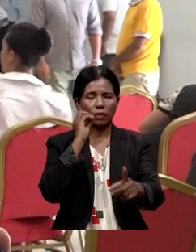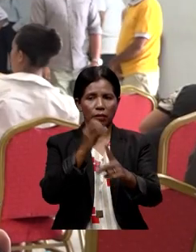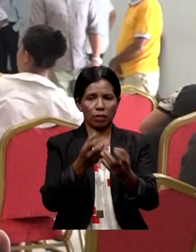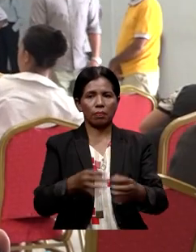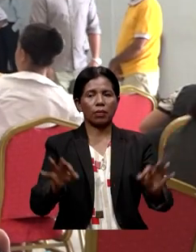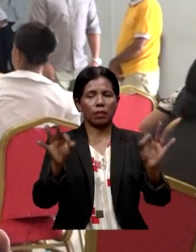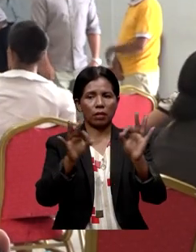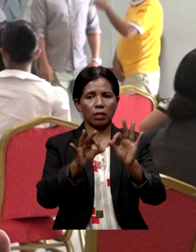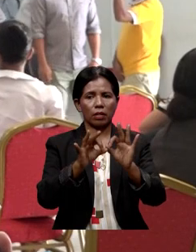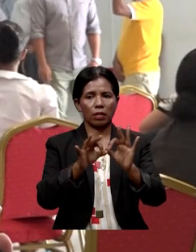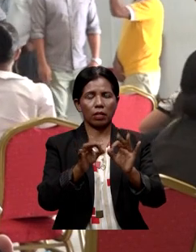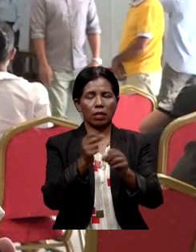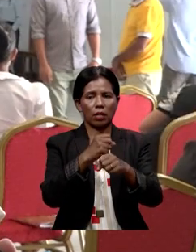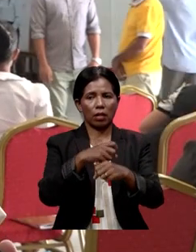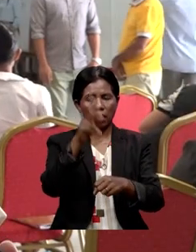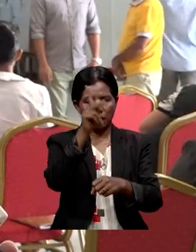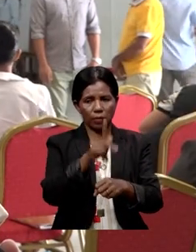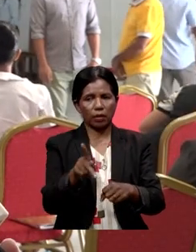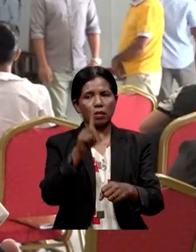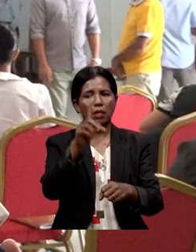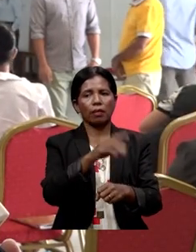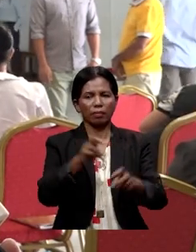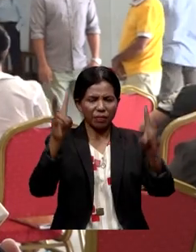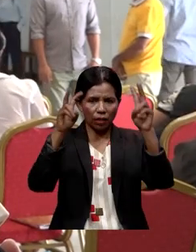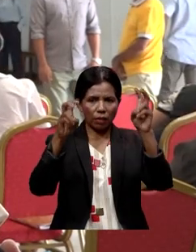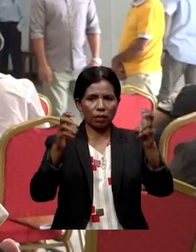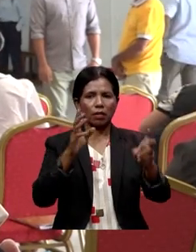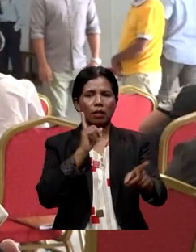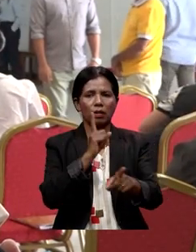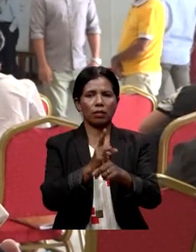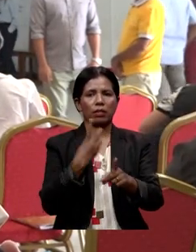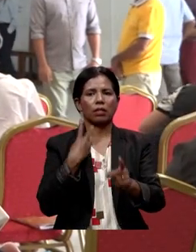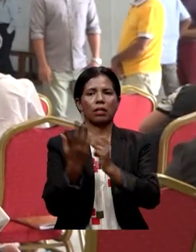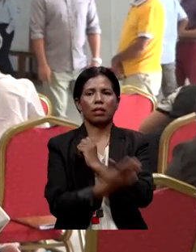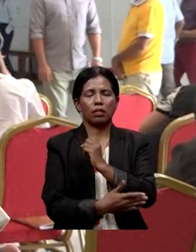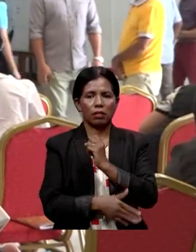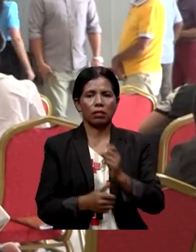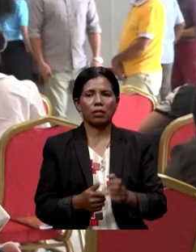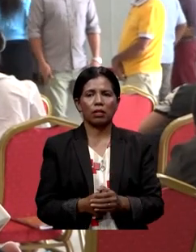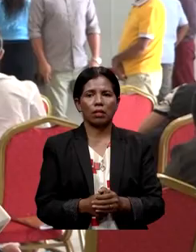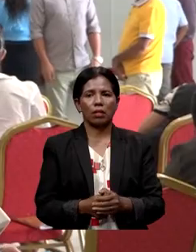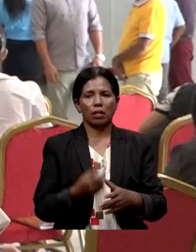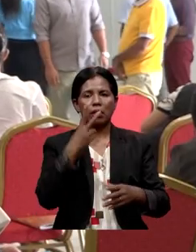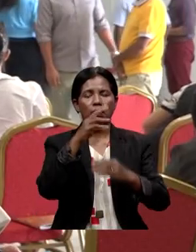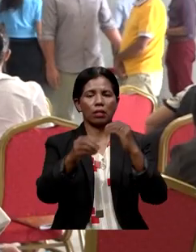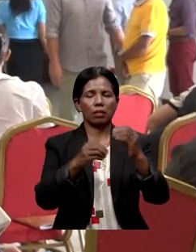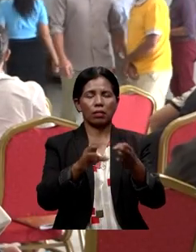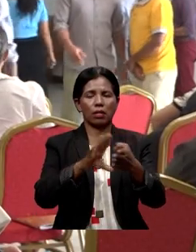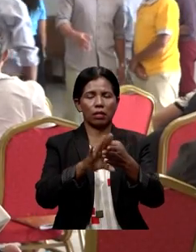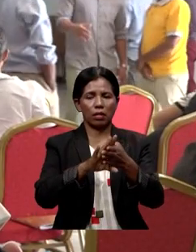é tu halo pesquisa aí, né? Ver tópicos que relevantes ho itinerai, área eleitoral ho